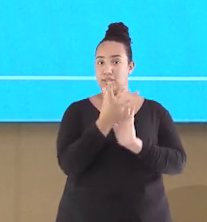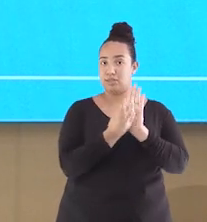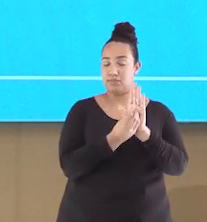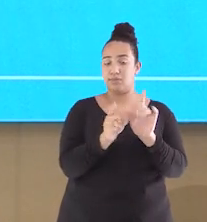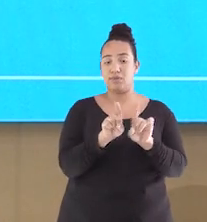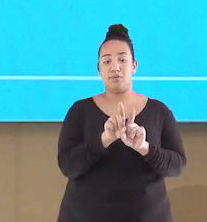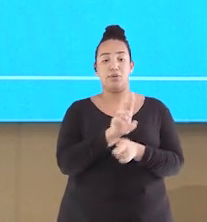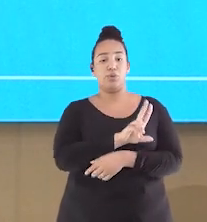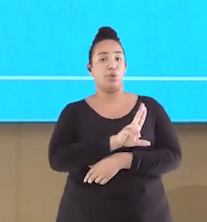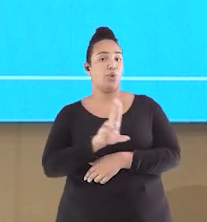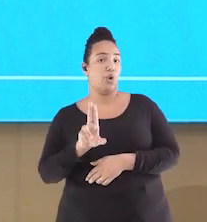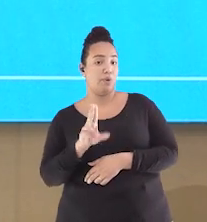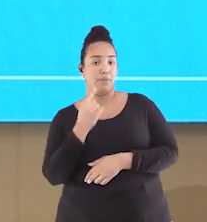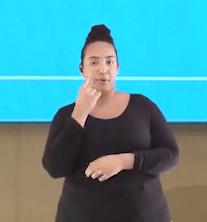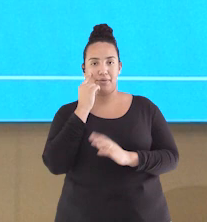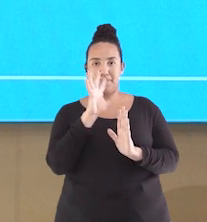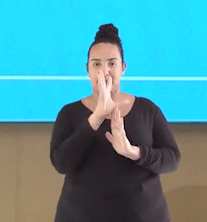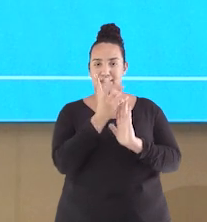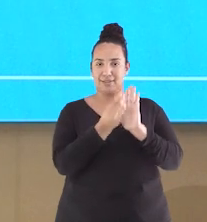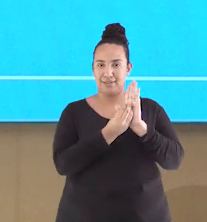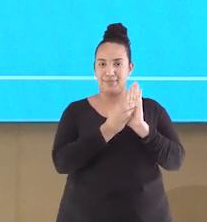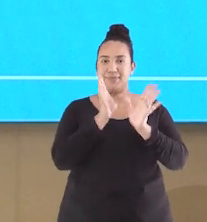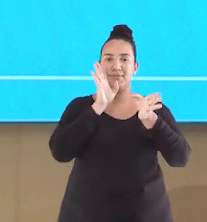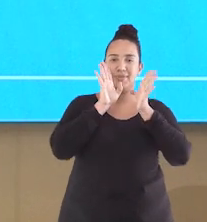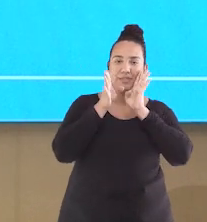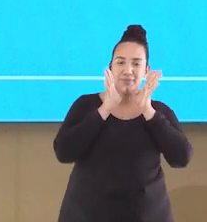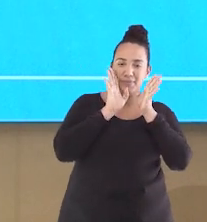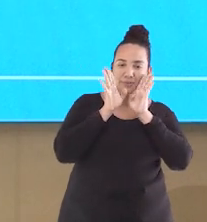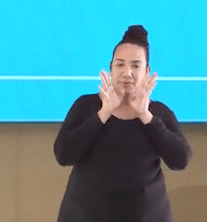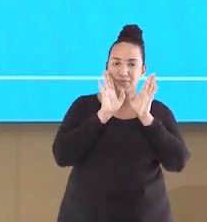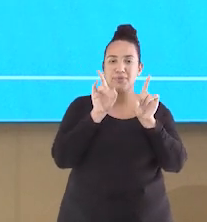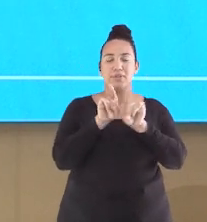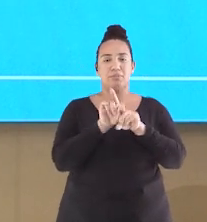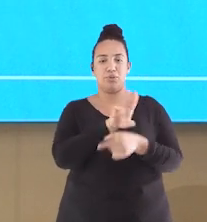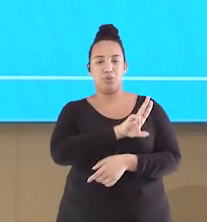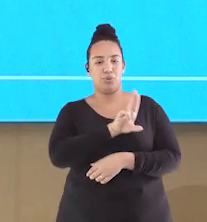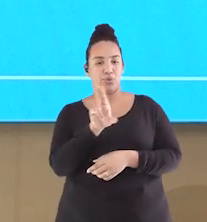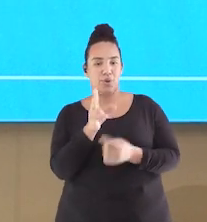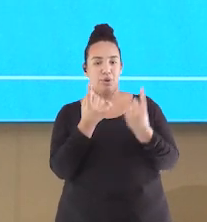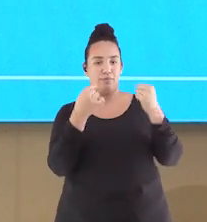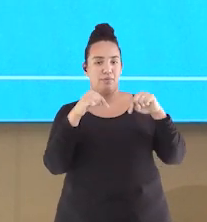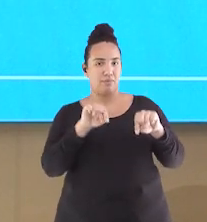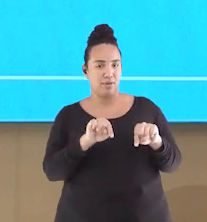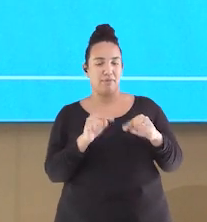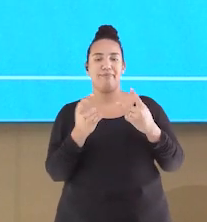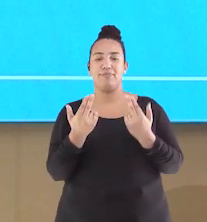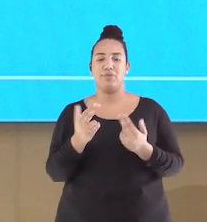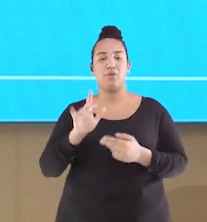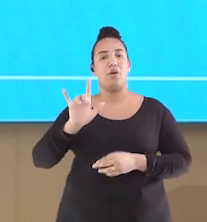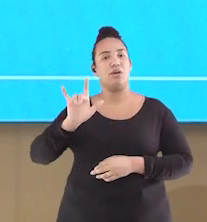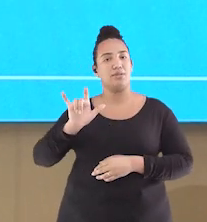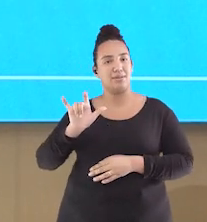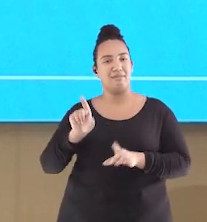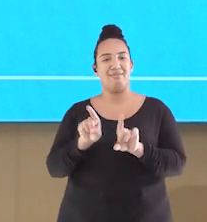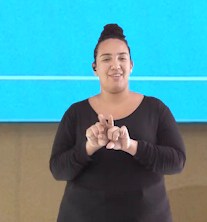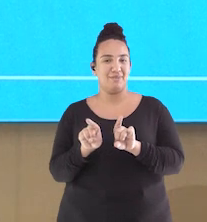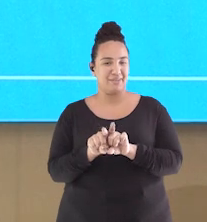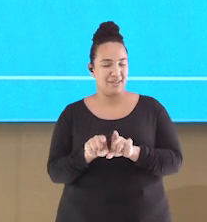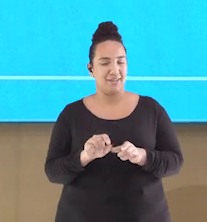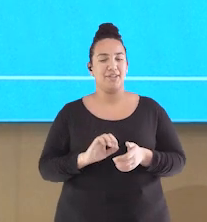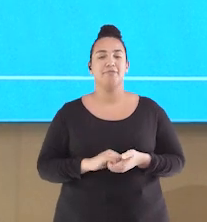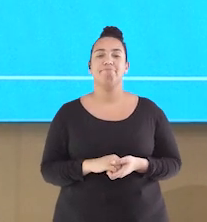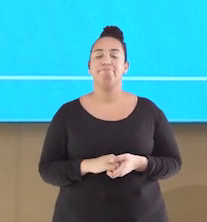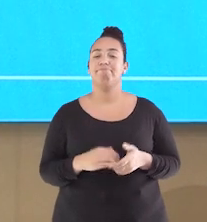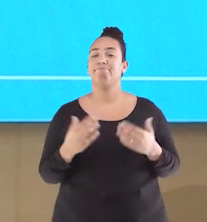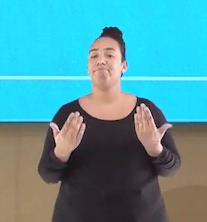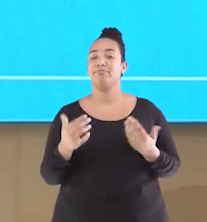aplicativos. Olha, o ícone do Facebook tem o nome Facebook embaixo, assim como o Instagram também. Aqui o